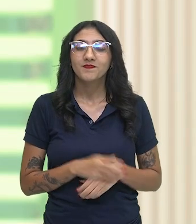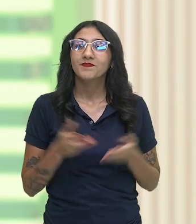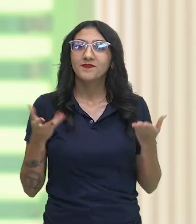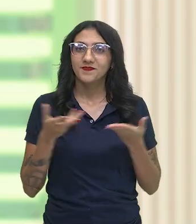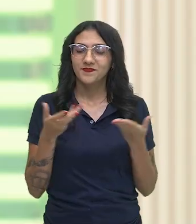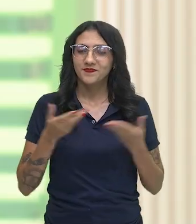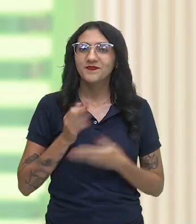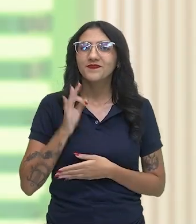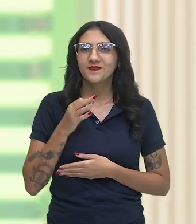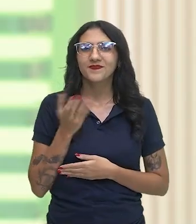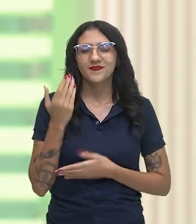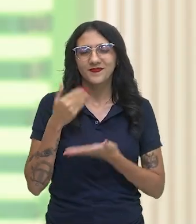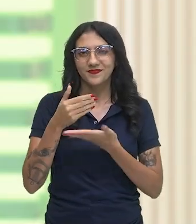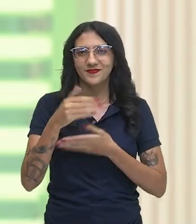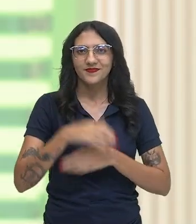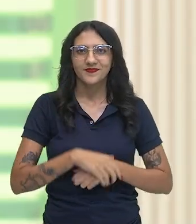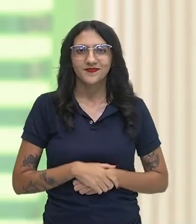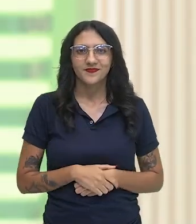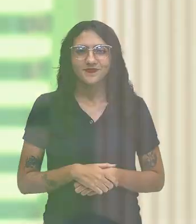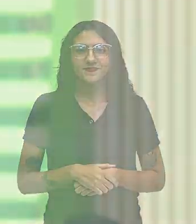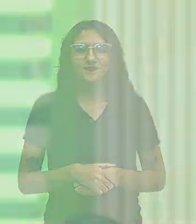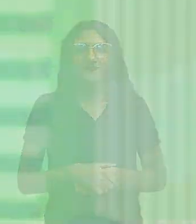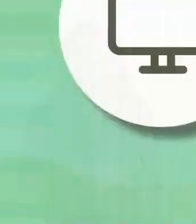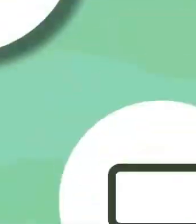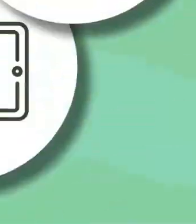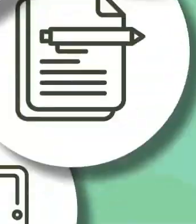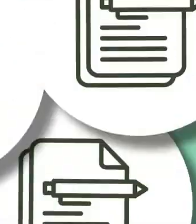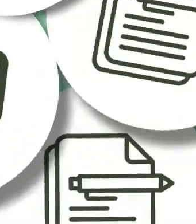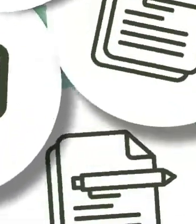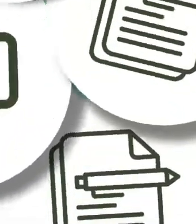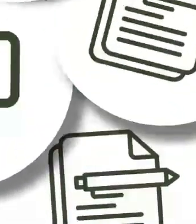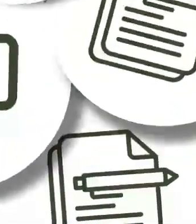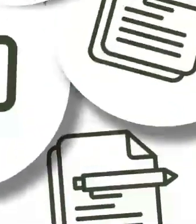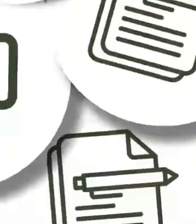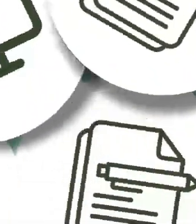agora sim, vamos à aula.